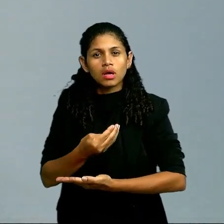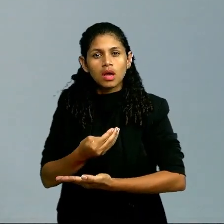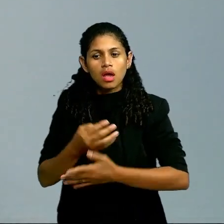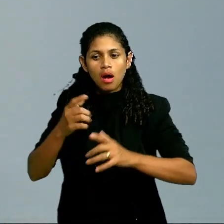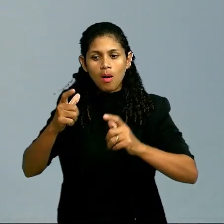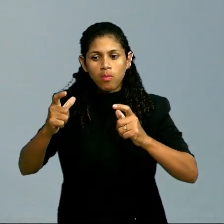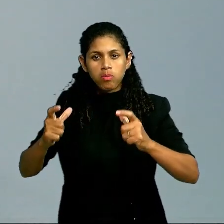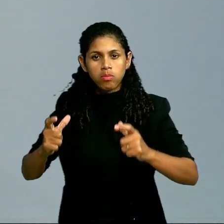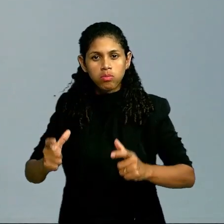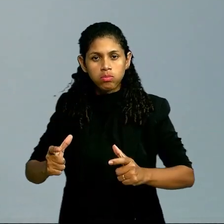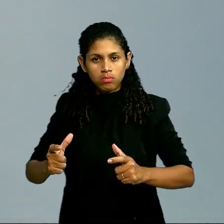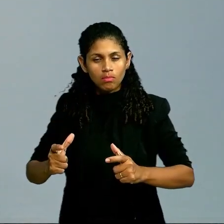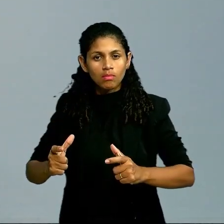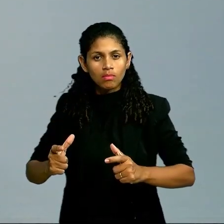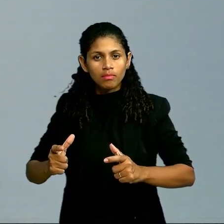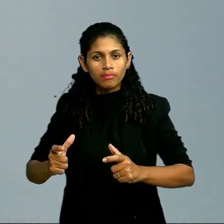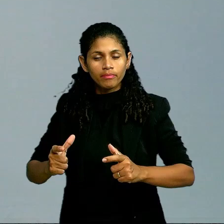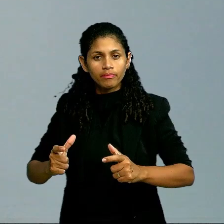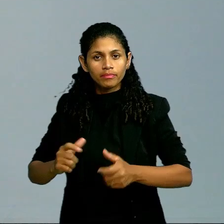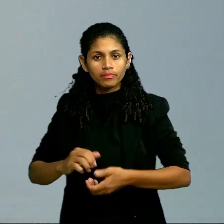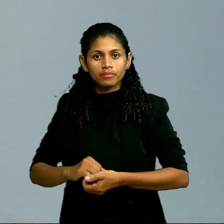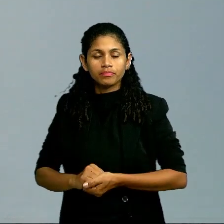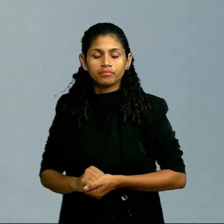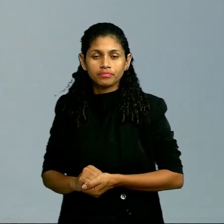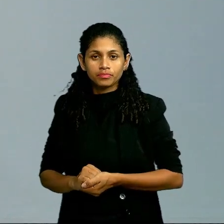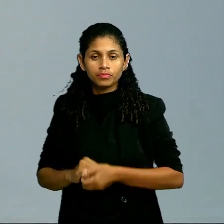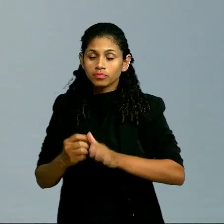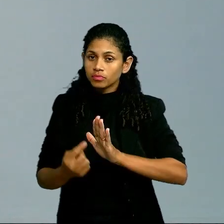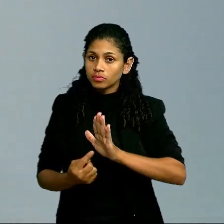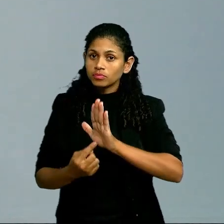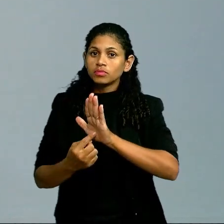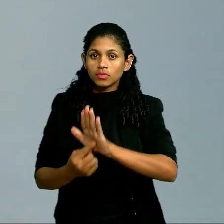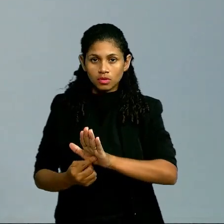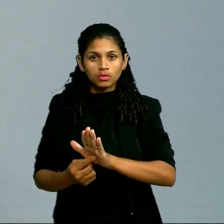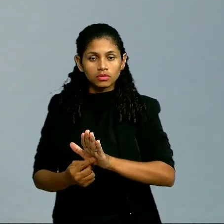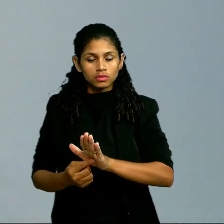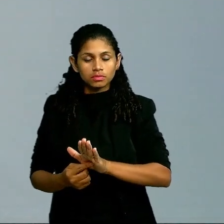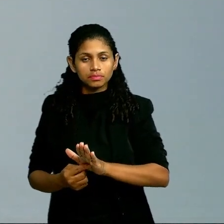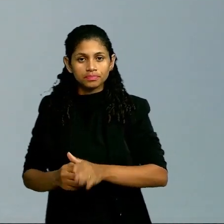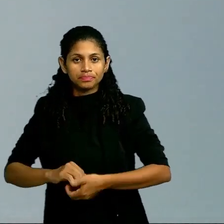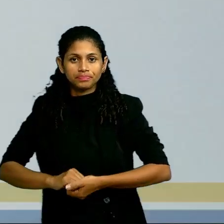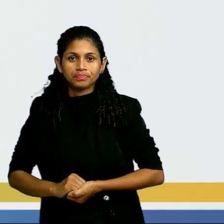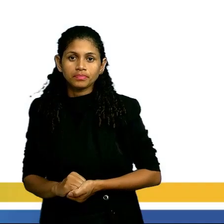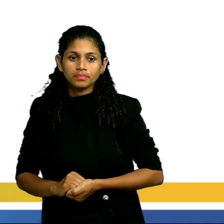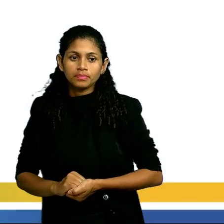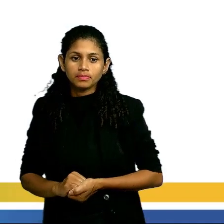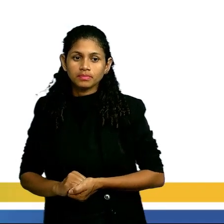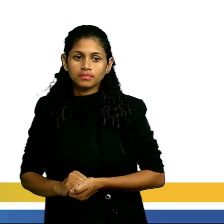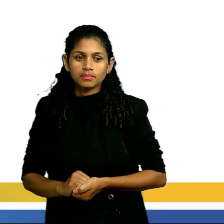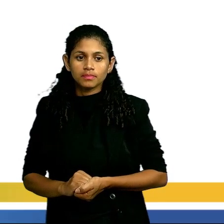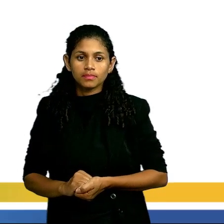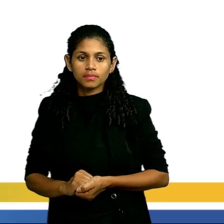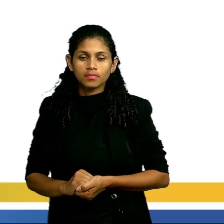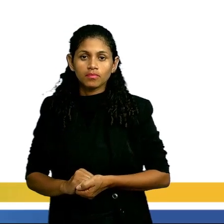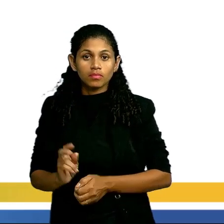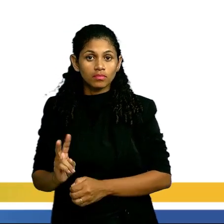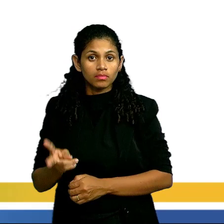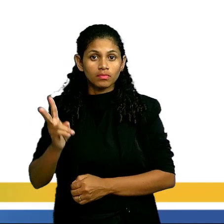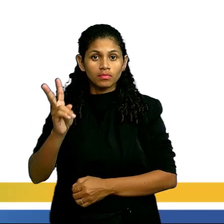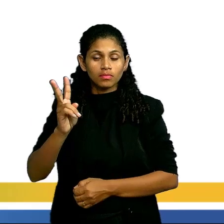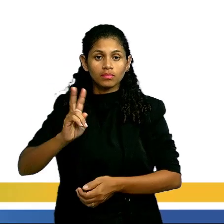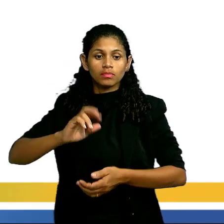Então, tudo isso reflete nessa situação. Tudo bem? Então, vejamos,